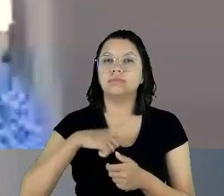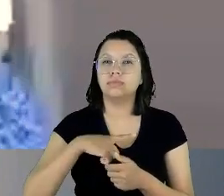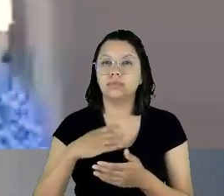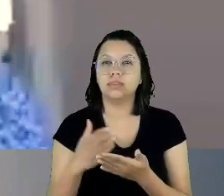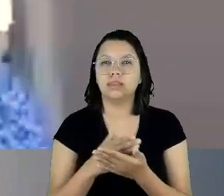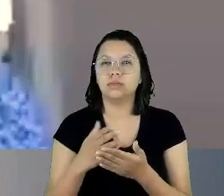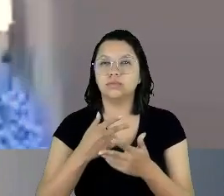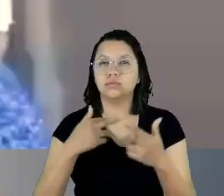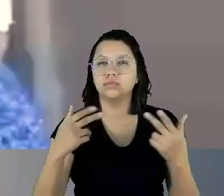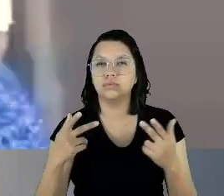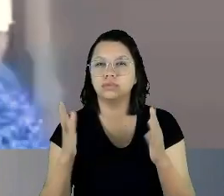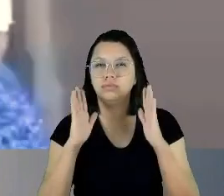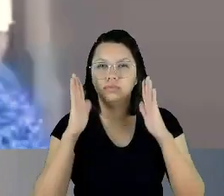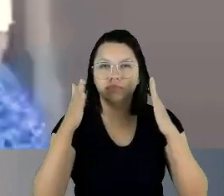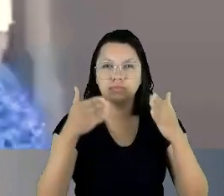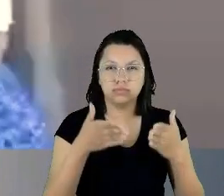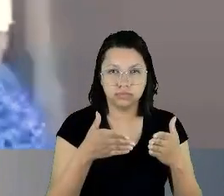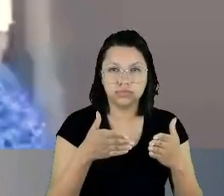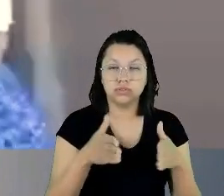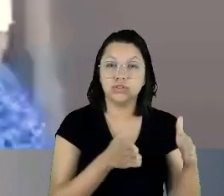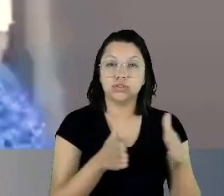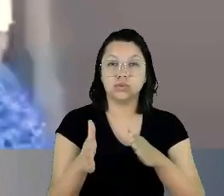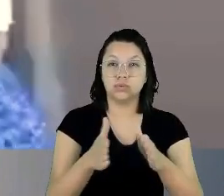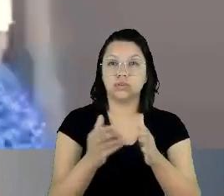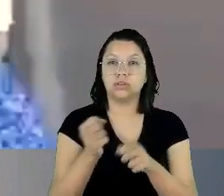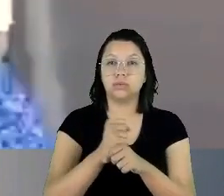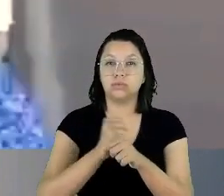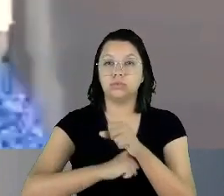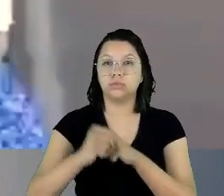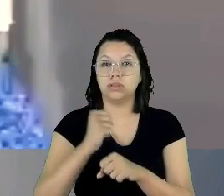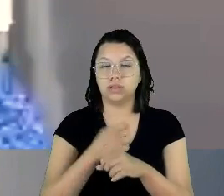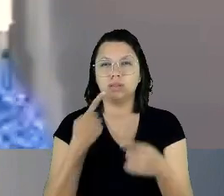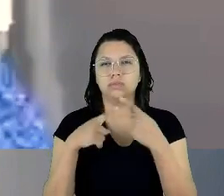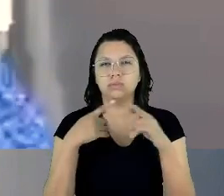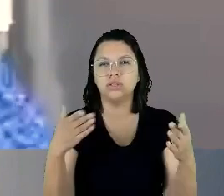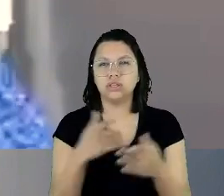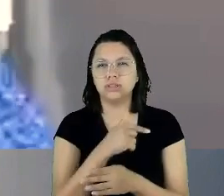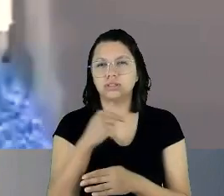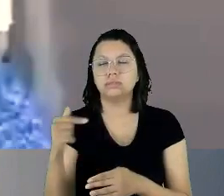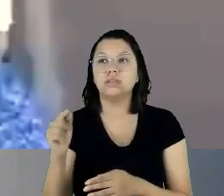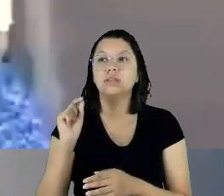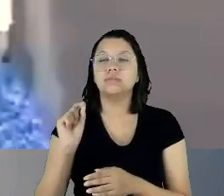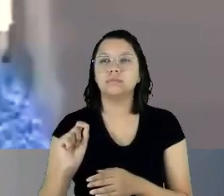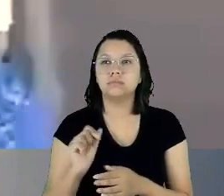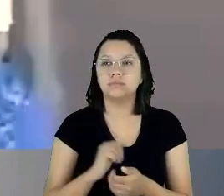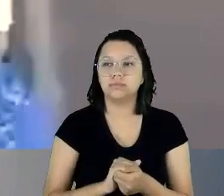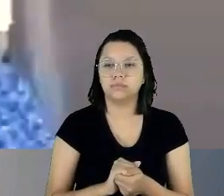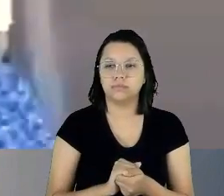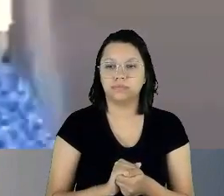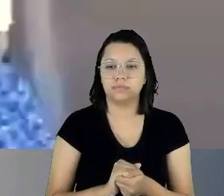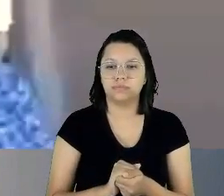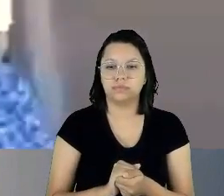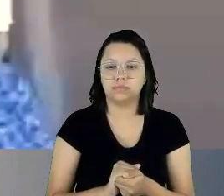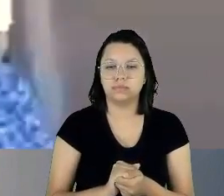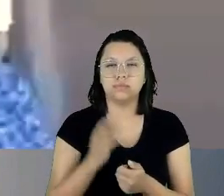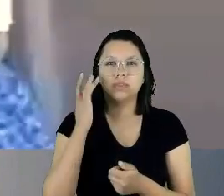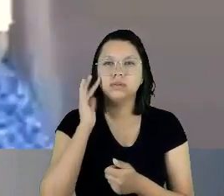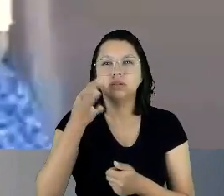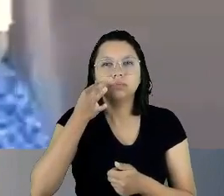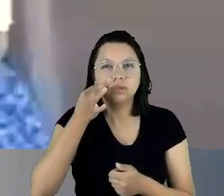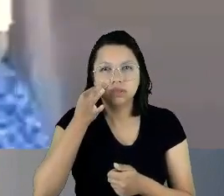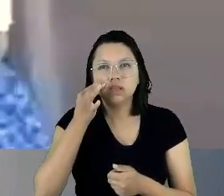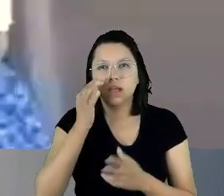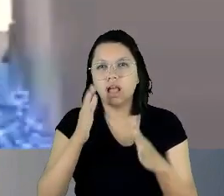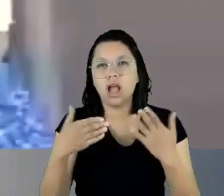teve algo que me remeteu à jornada no ano passado, aos debates dessa semana, é que não há, e eu acho que isso está